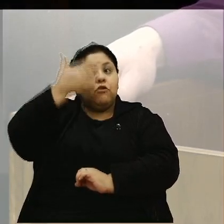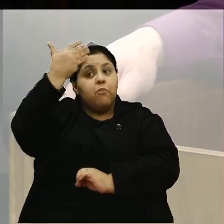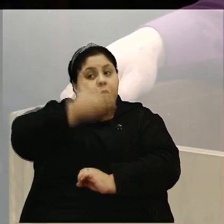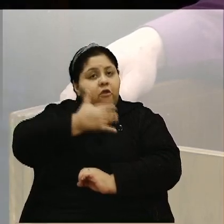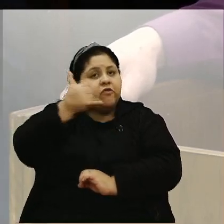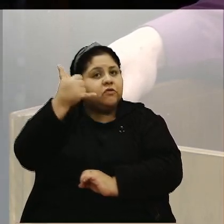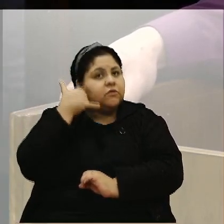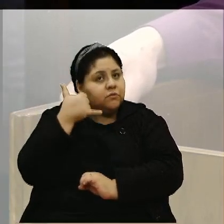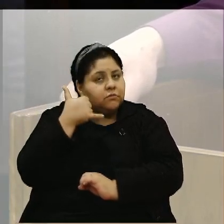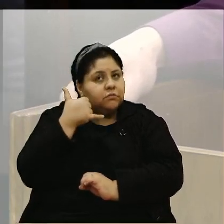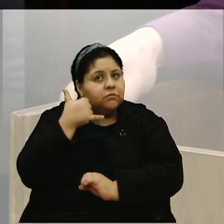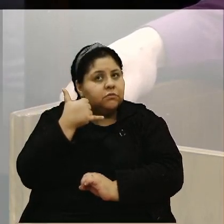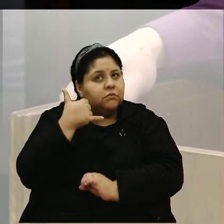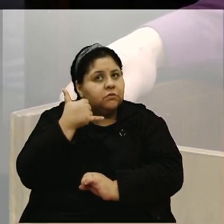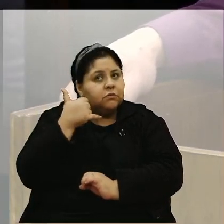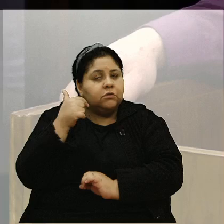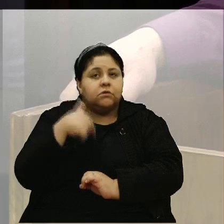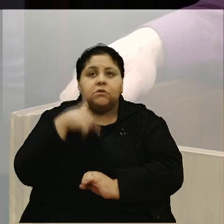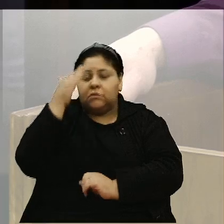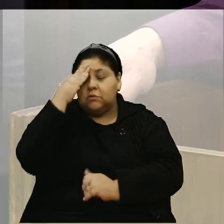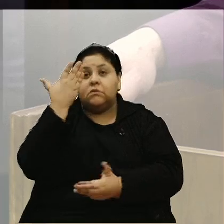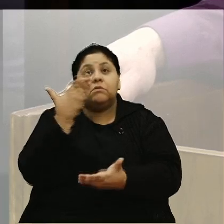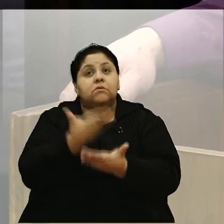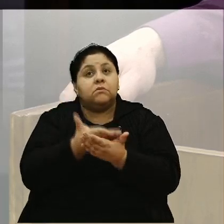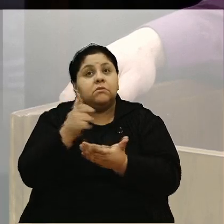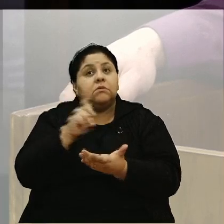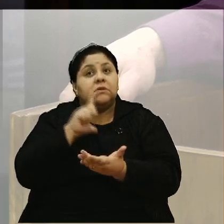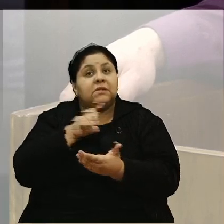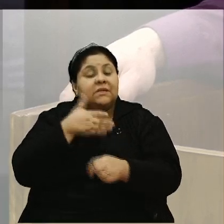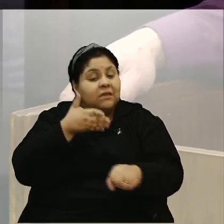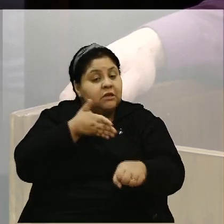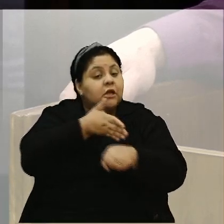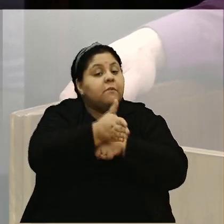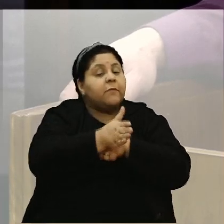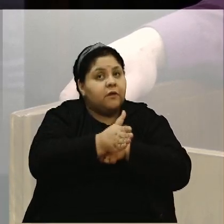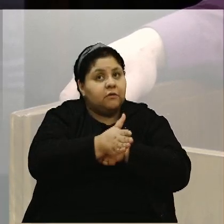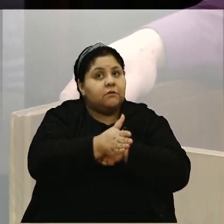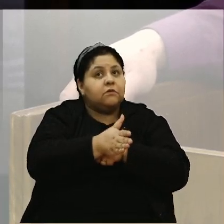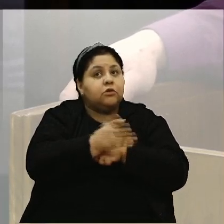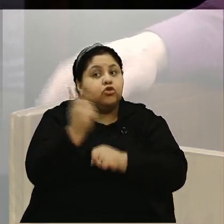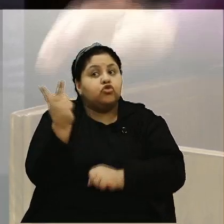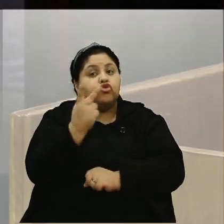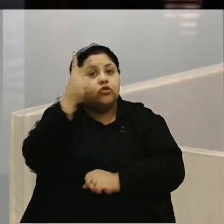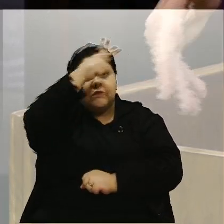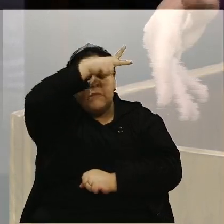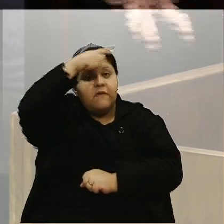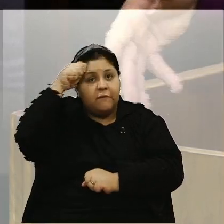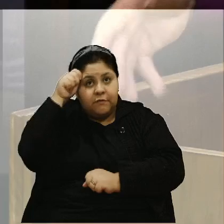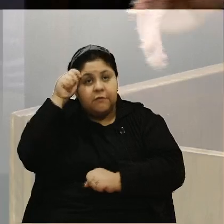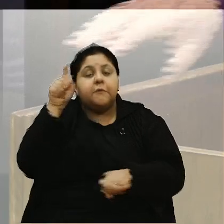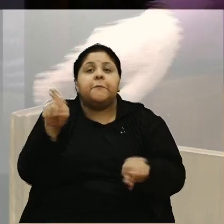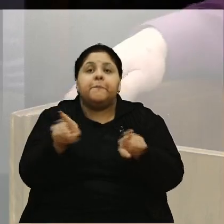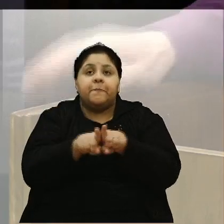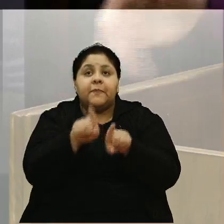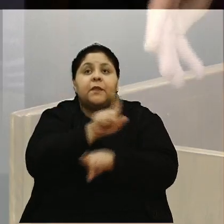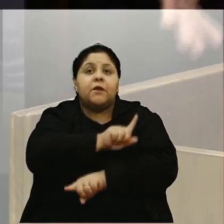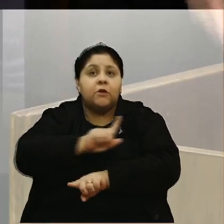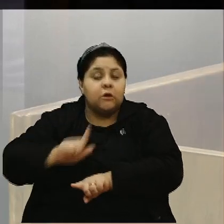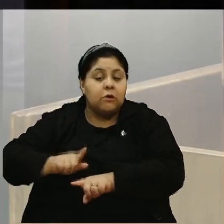celular, eu acredito que tem que ter o envolvimento, sim, da cobrança dos dois prefeitos, também o governo, porque